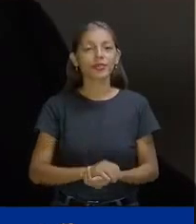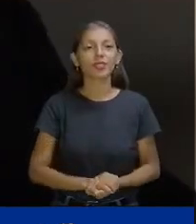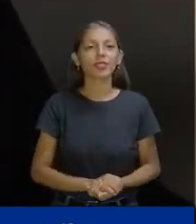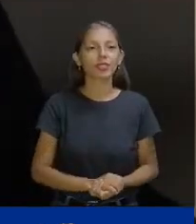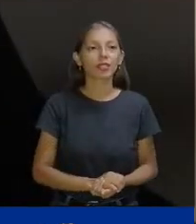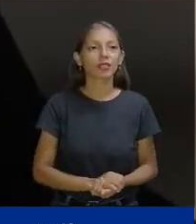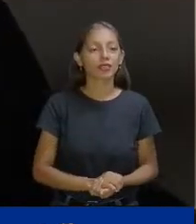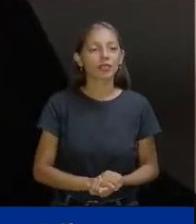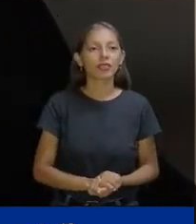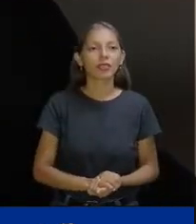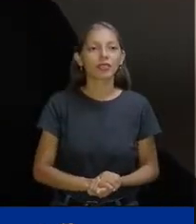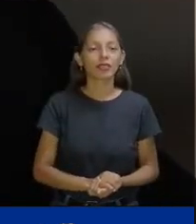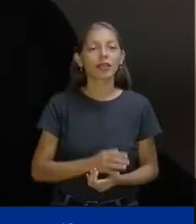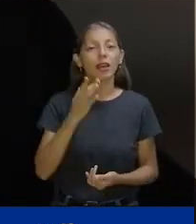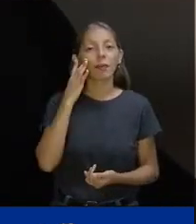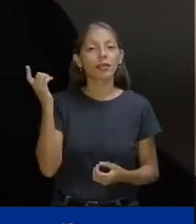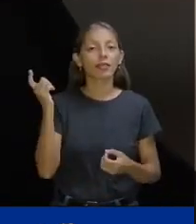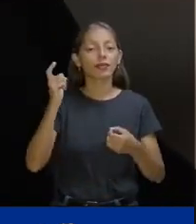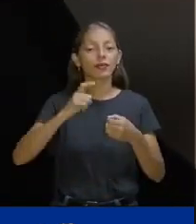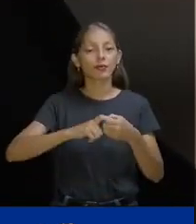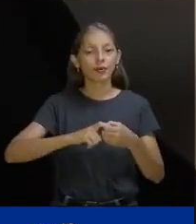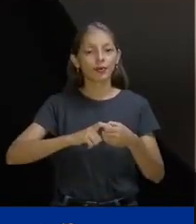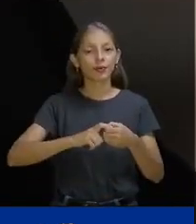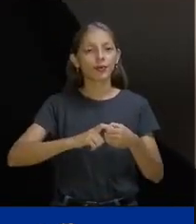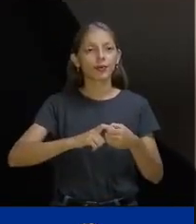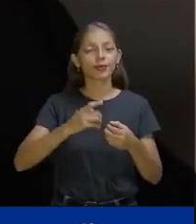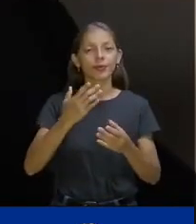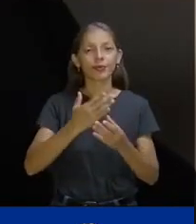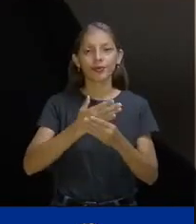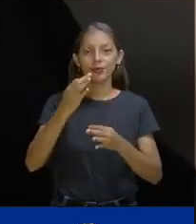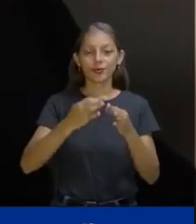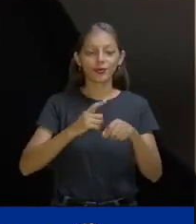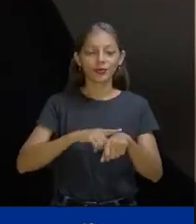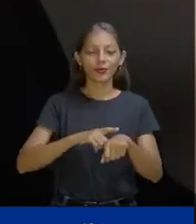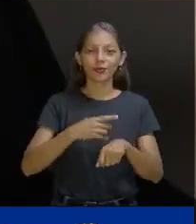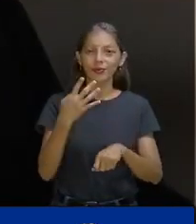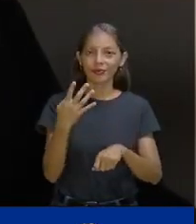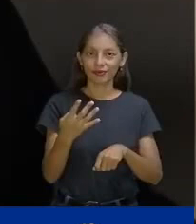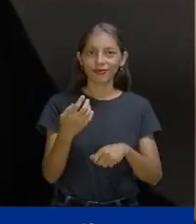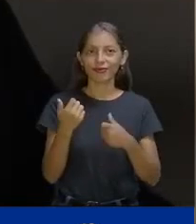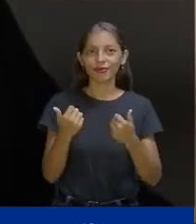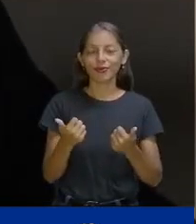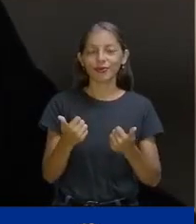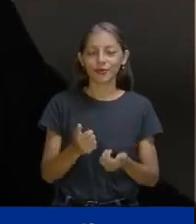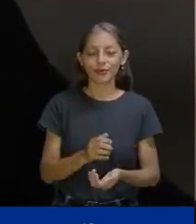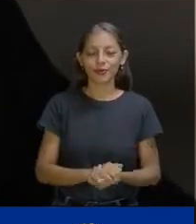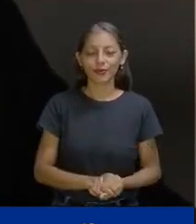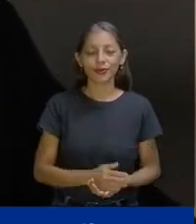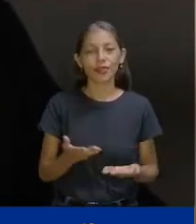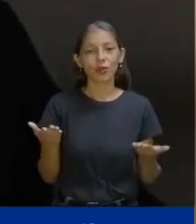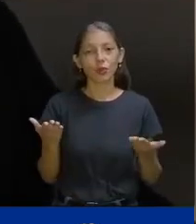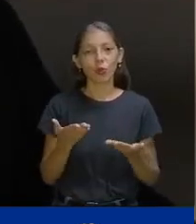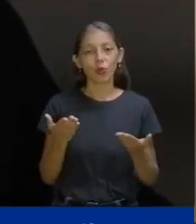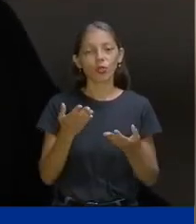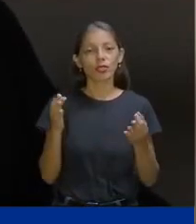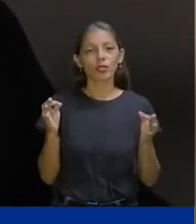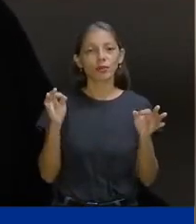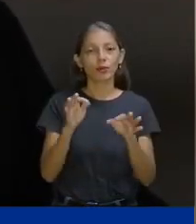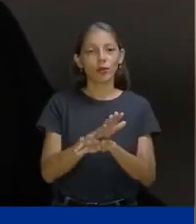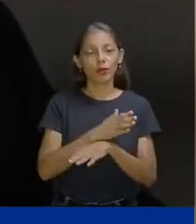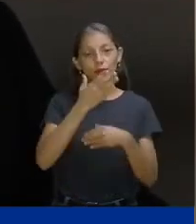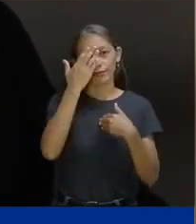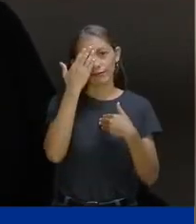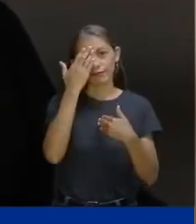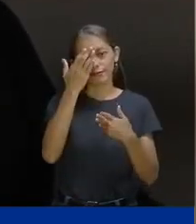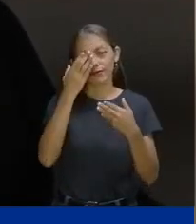todos e todas que temos audiência amanhã, né, às 16 horas, julgamentos pautados, e declaro encerrada a sessão,